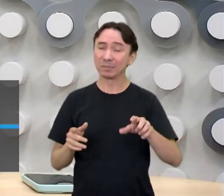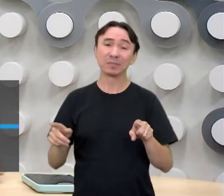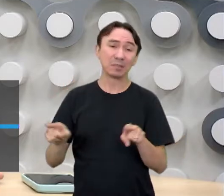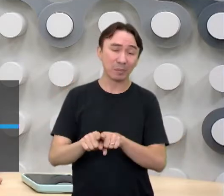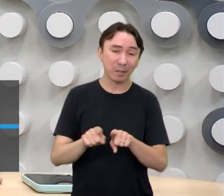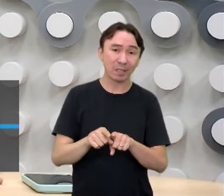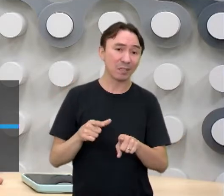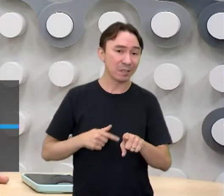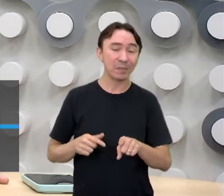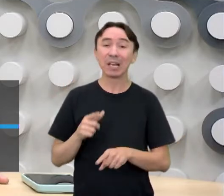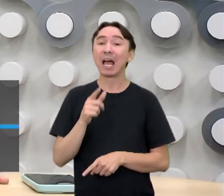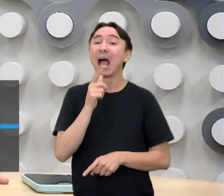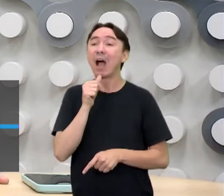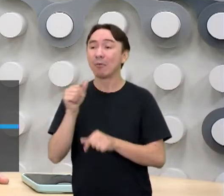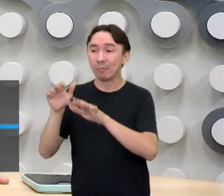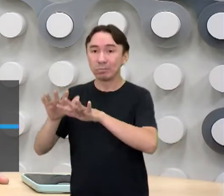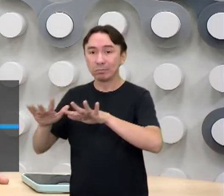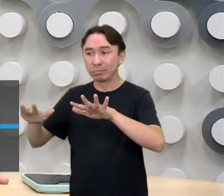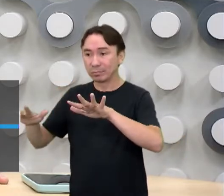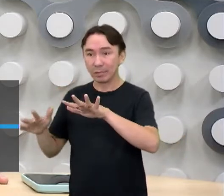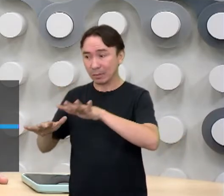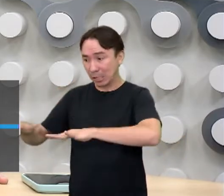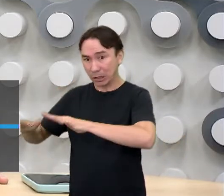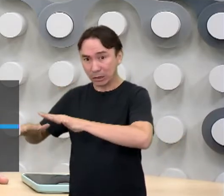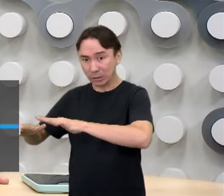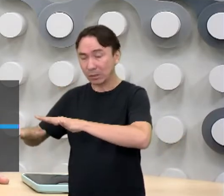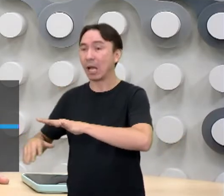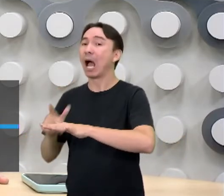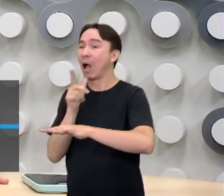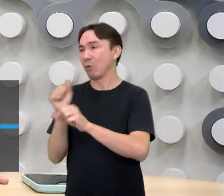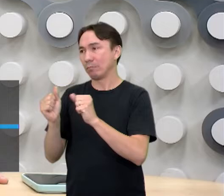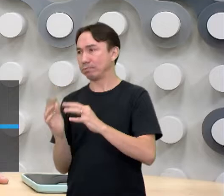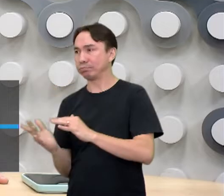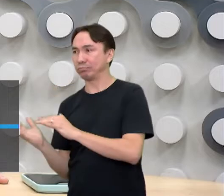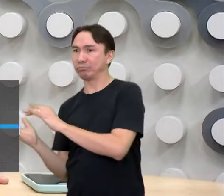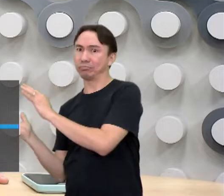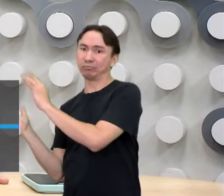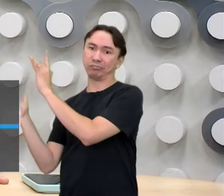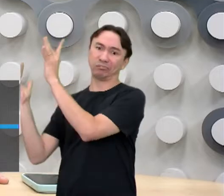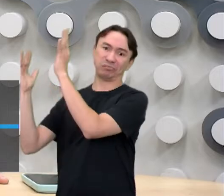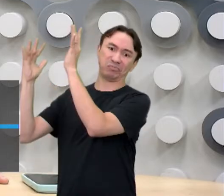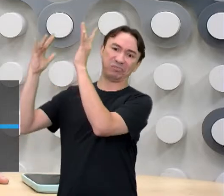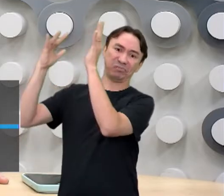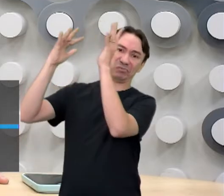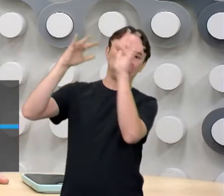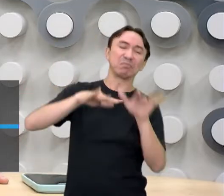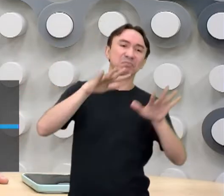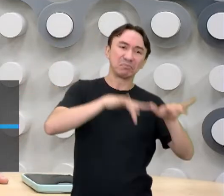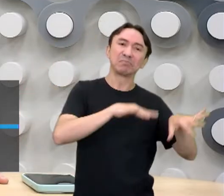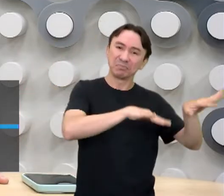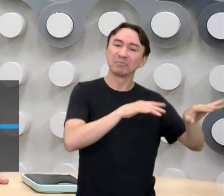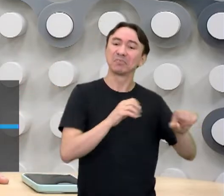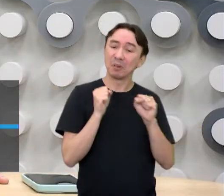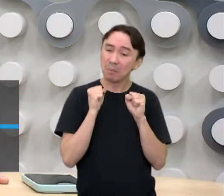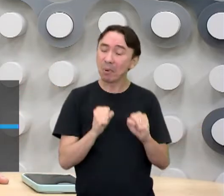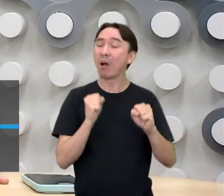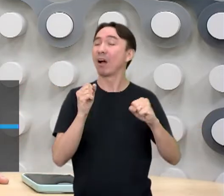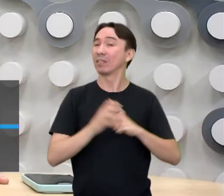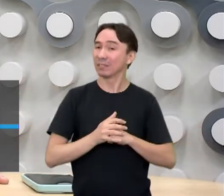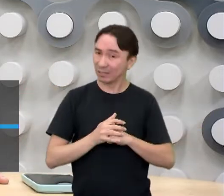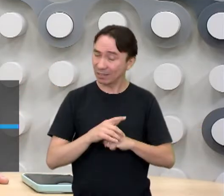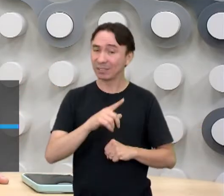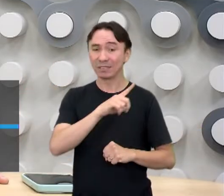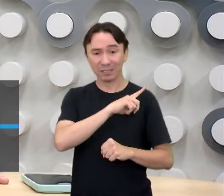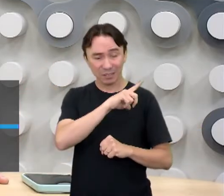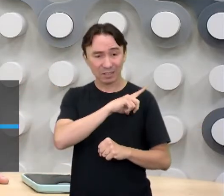principalmente quando você está falando de faixas litorâneas, né? Então vários desses movimentos aí de ondas